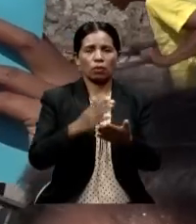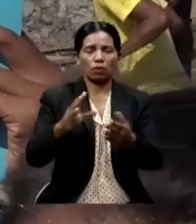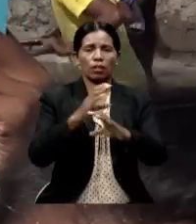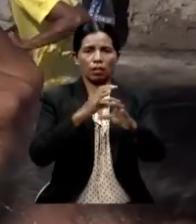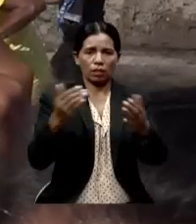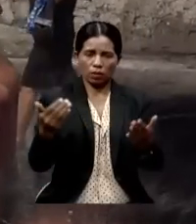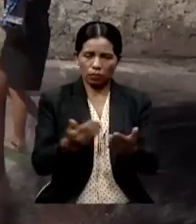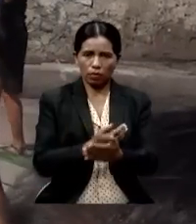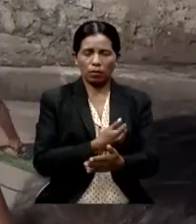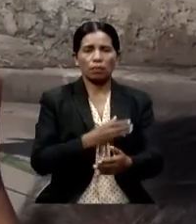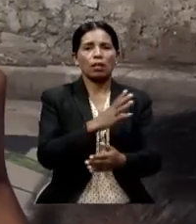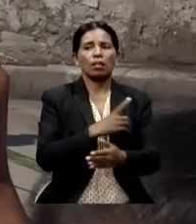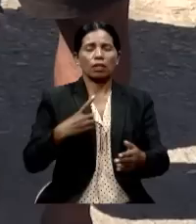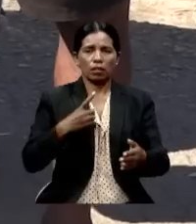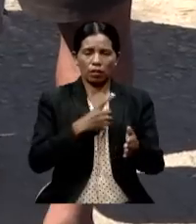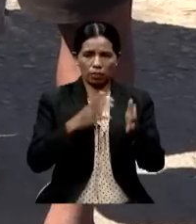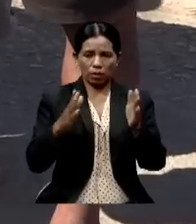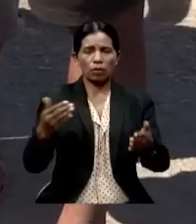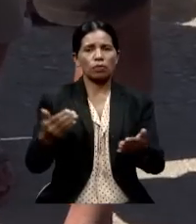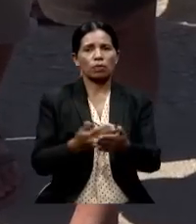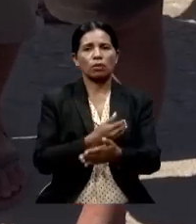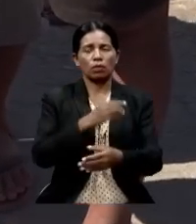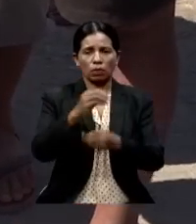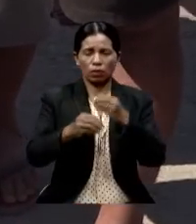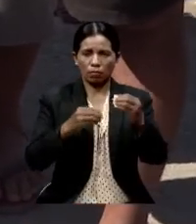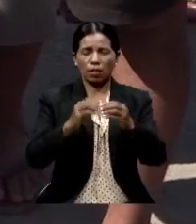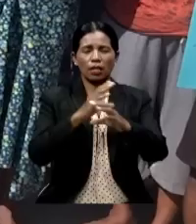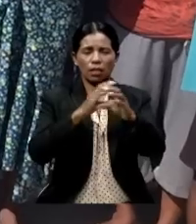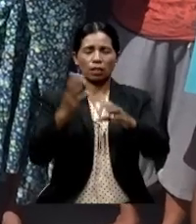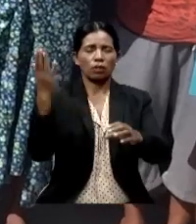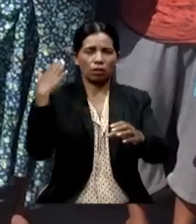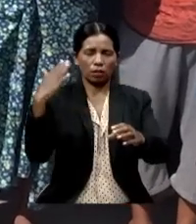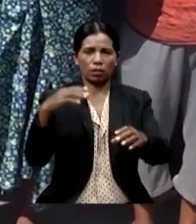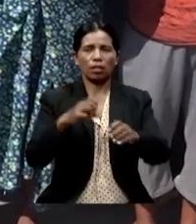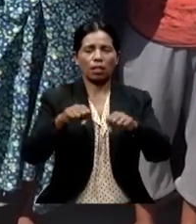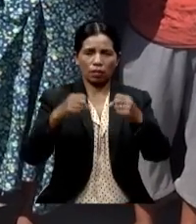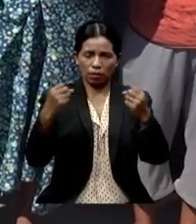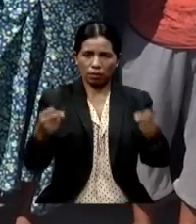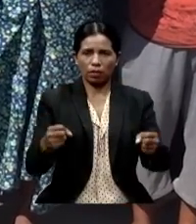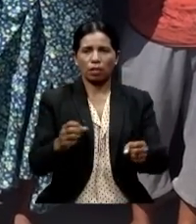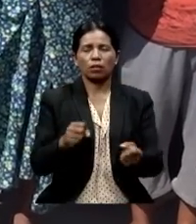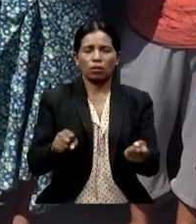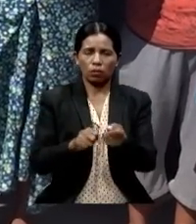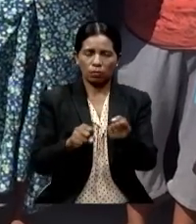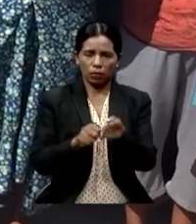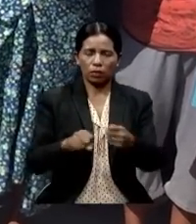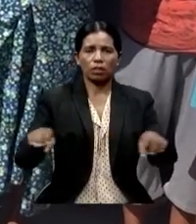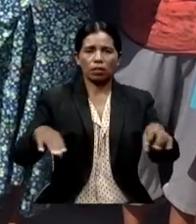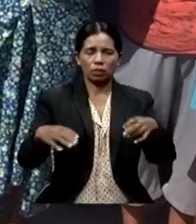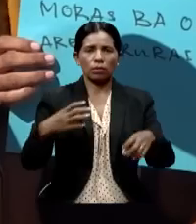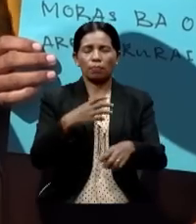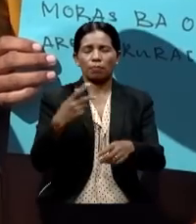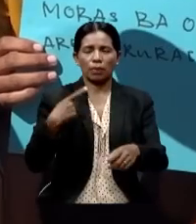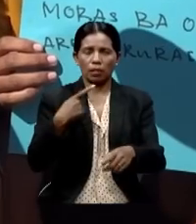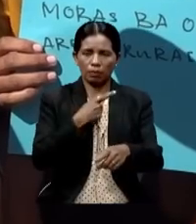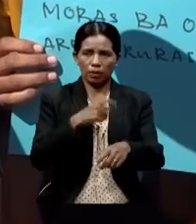fom ba deputado fom sira horazão careta tuan sira ne condição la dia kona atu apoia serviço parlamento nian